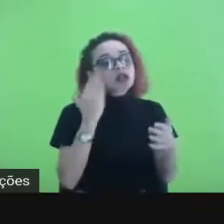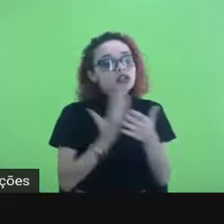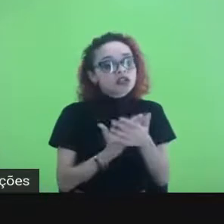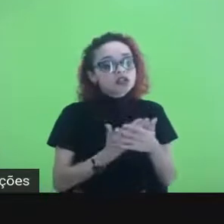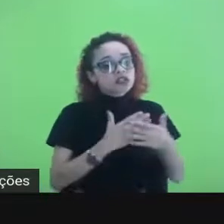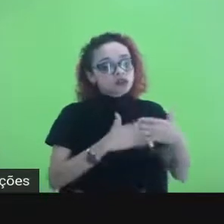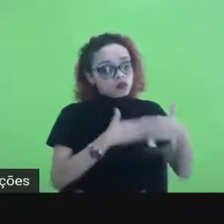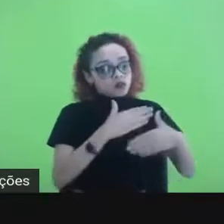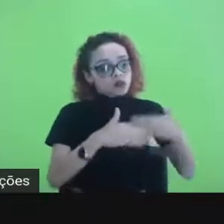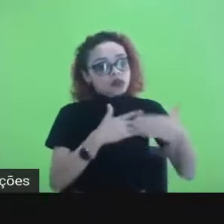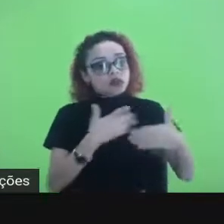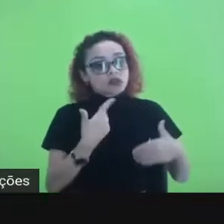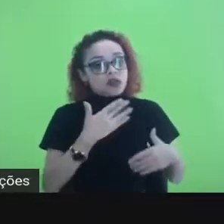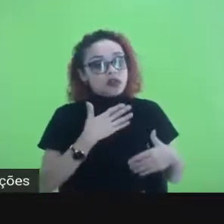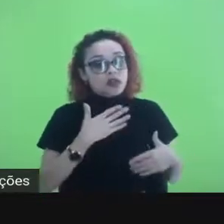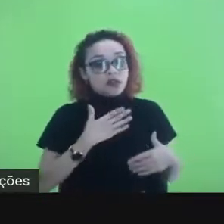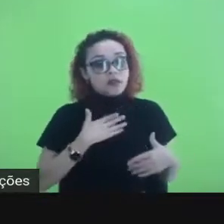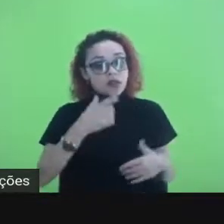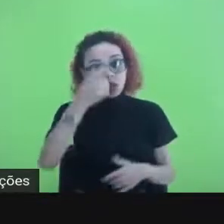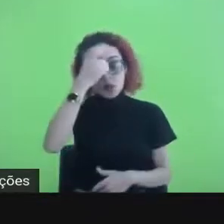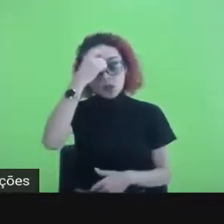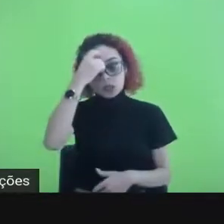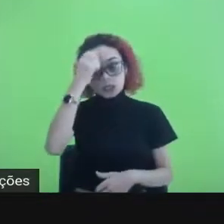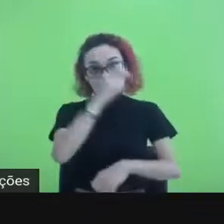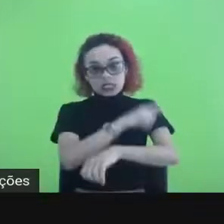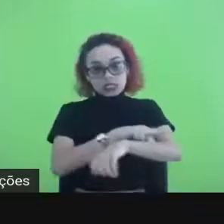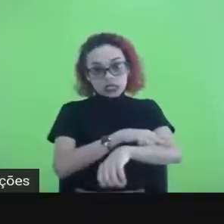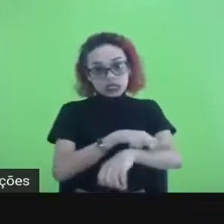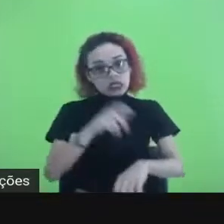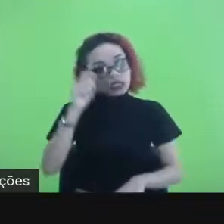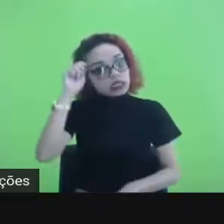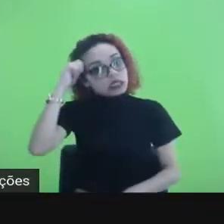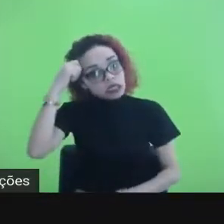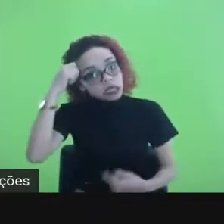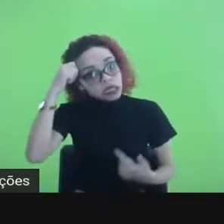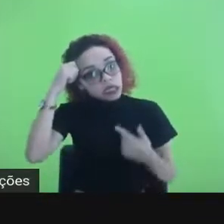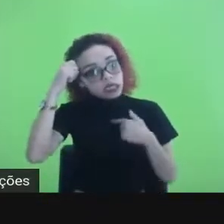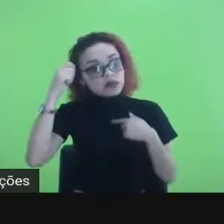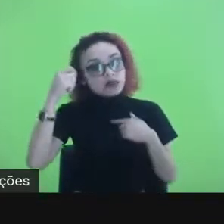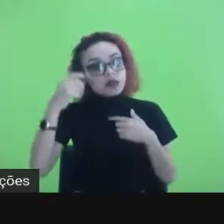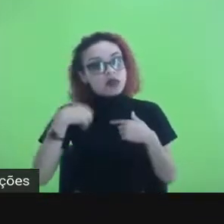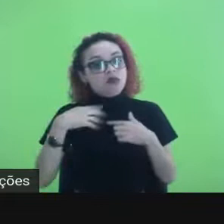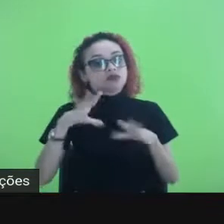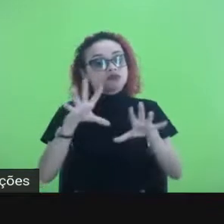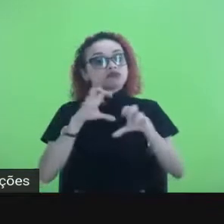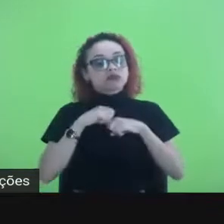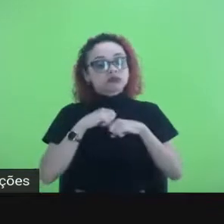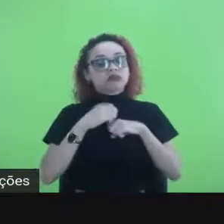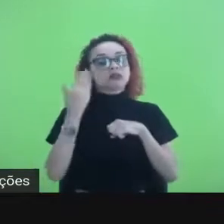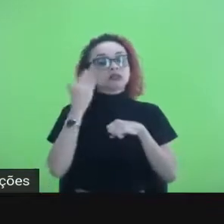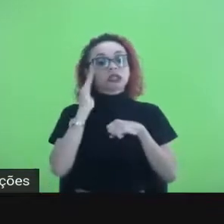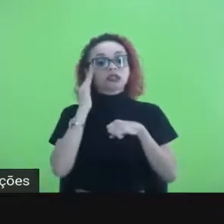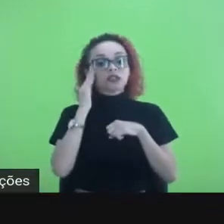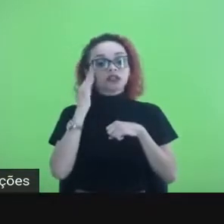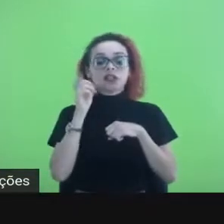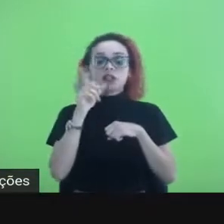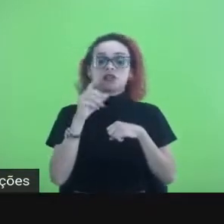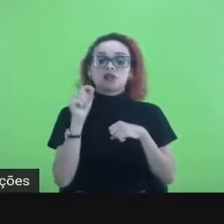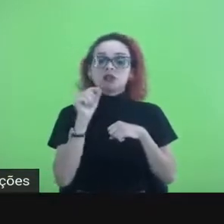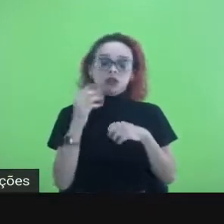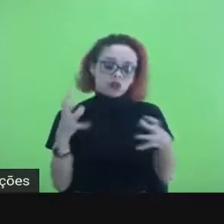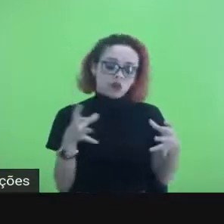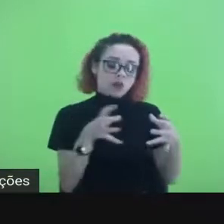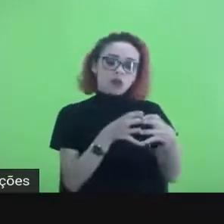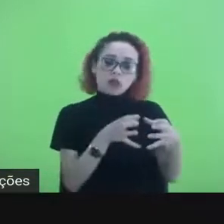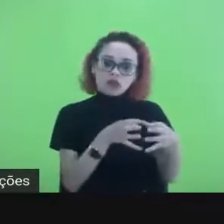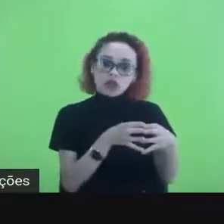a minha consciência, né, racial, ter adquirido essa consciência racial, muito de forma coletiva, a partir